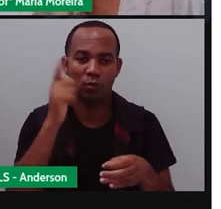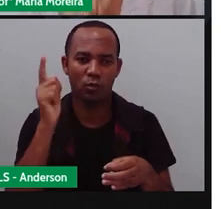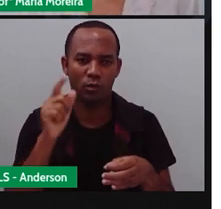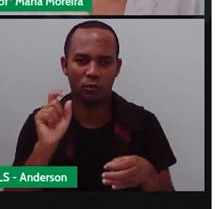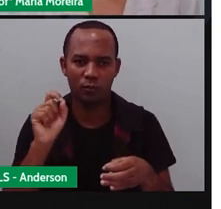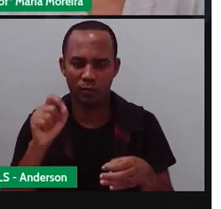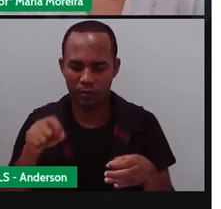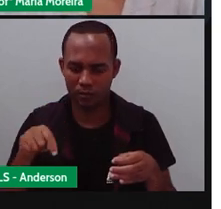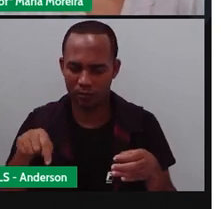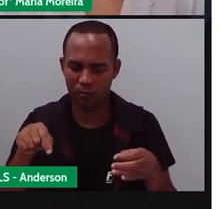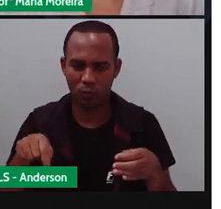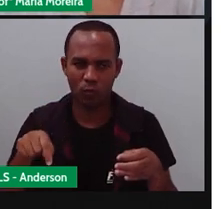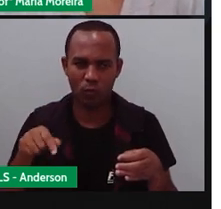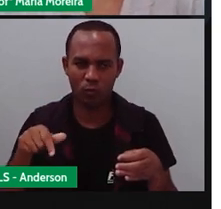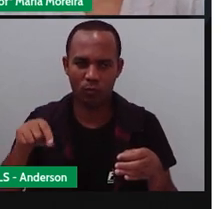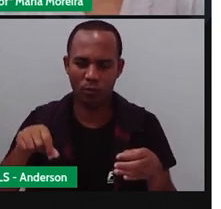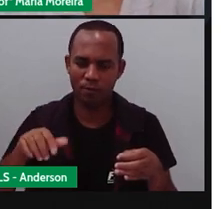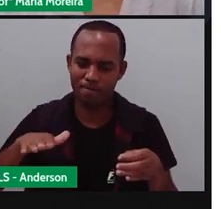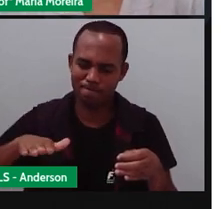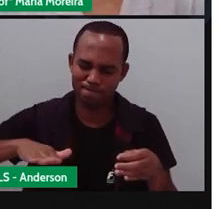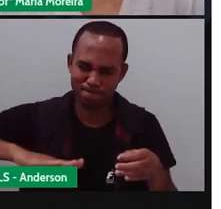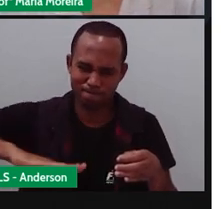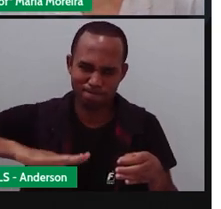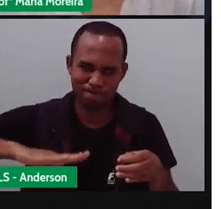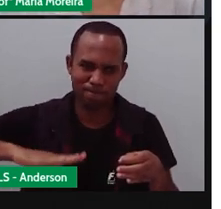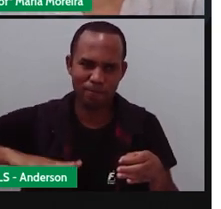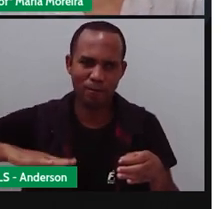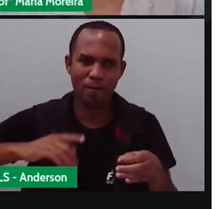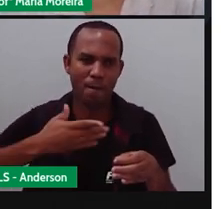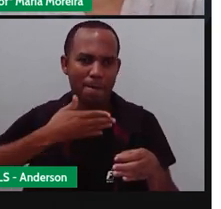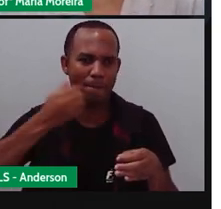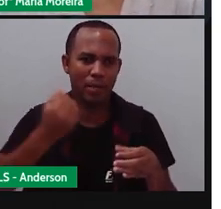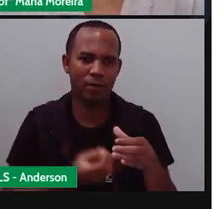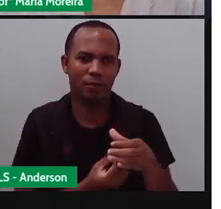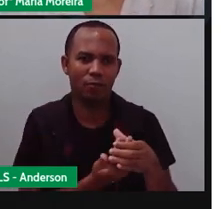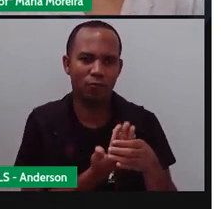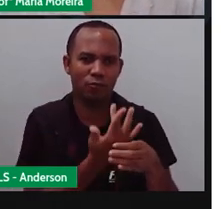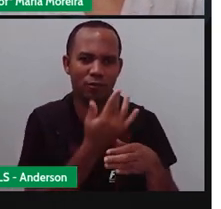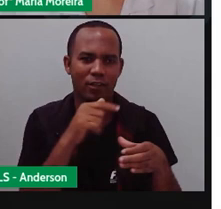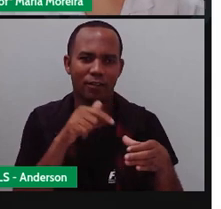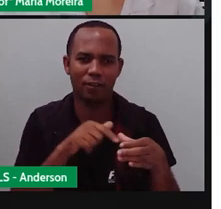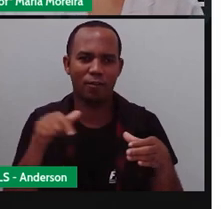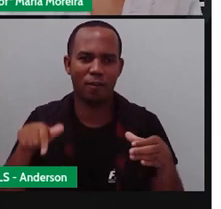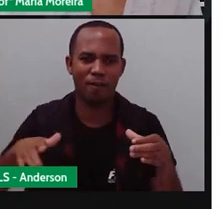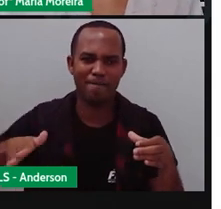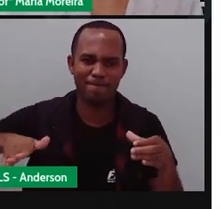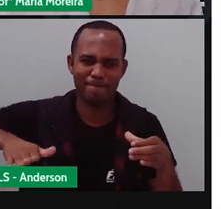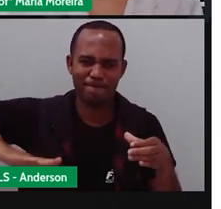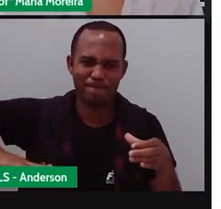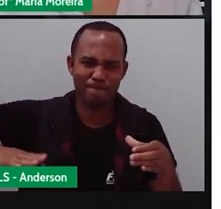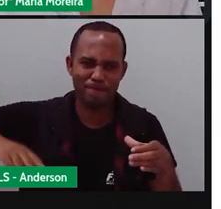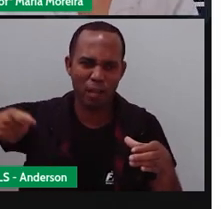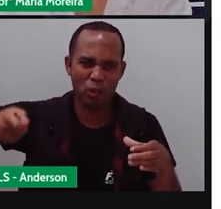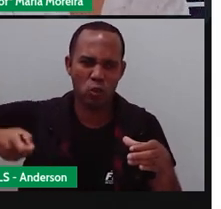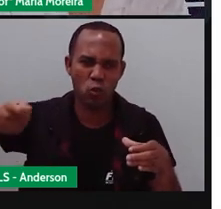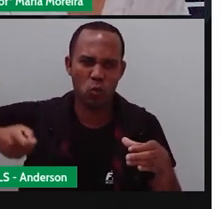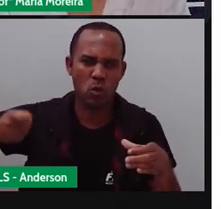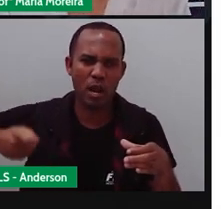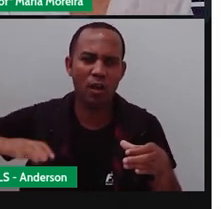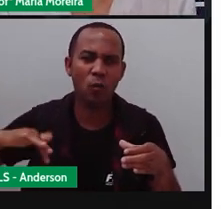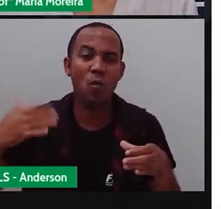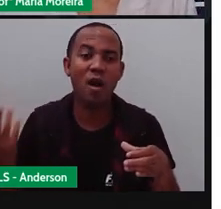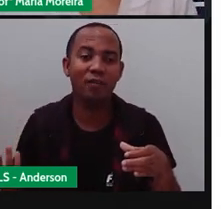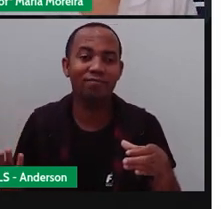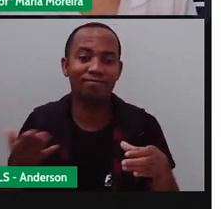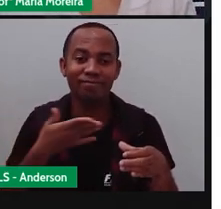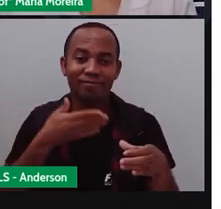bem essa terra e me digam aonde que foi que esta peça desenvolveu mais rápido na fofinha ou naquela